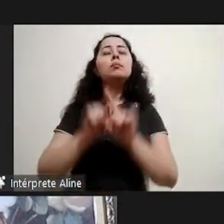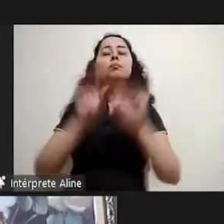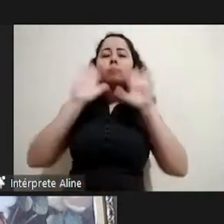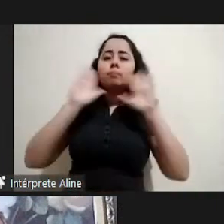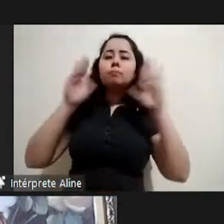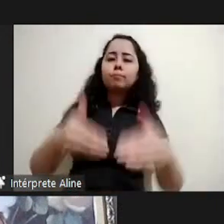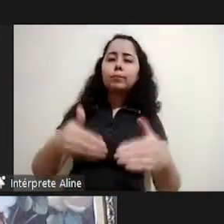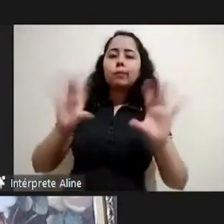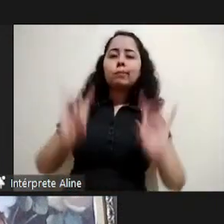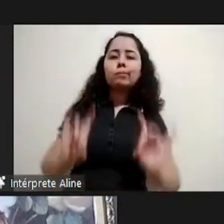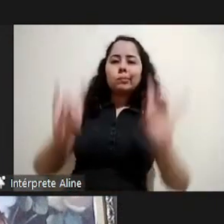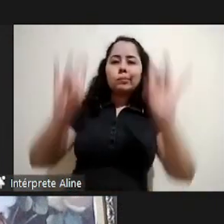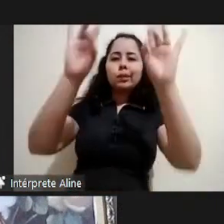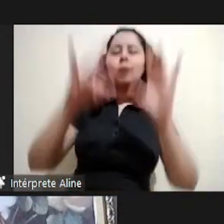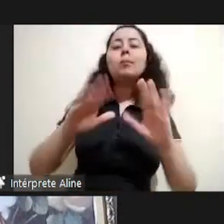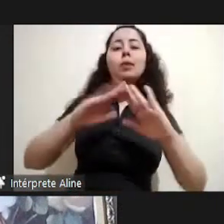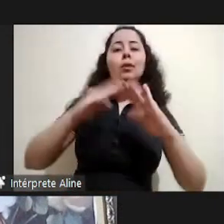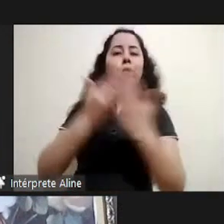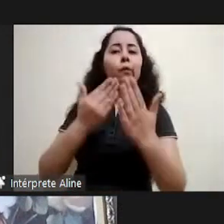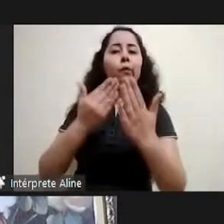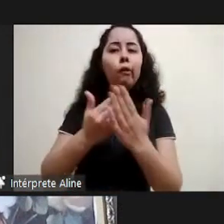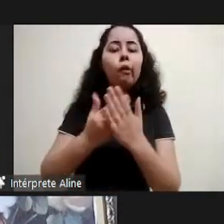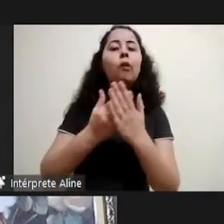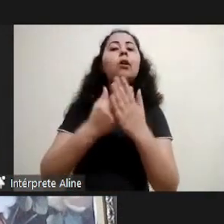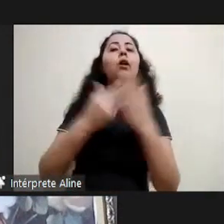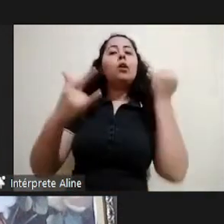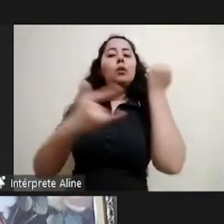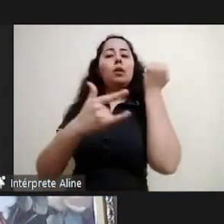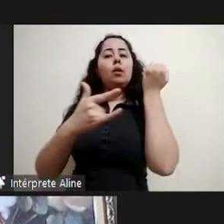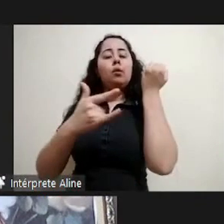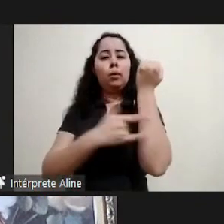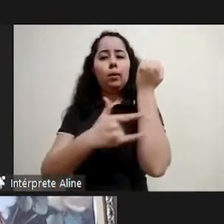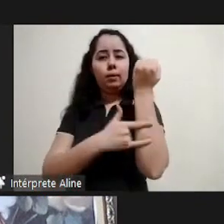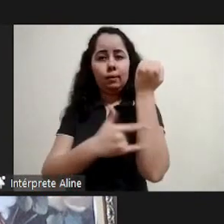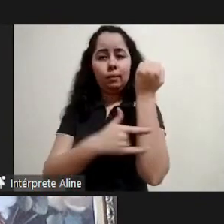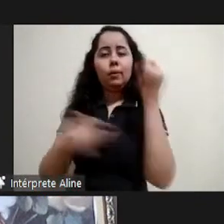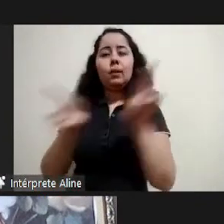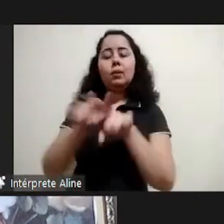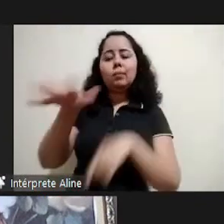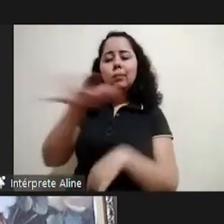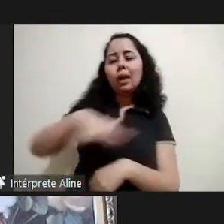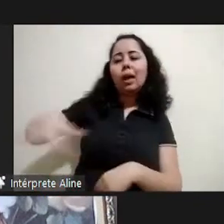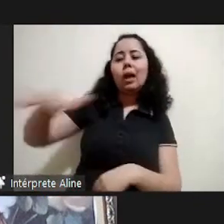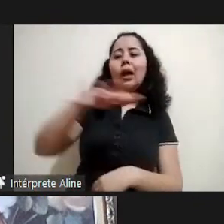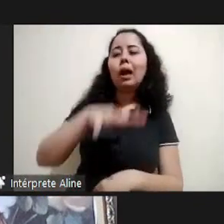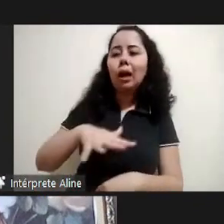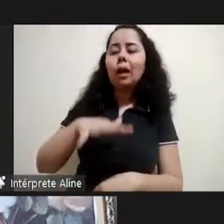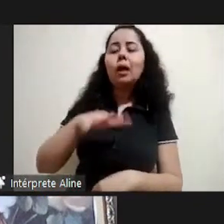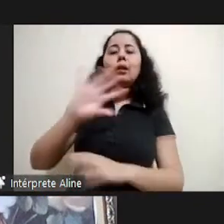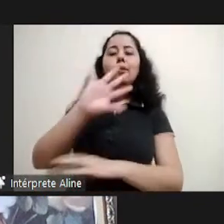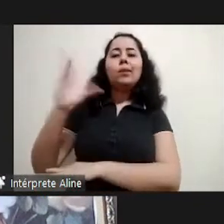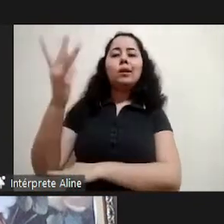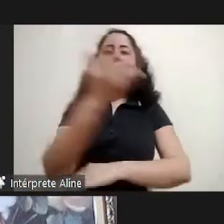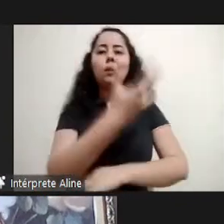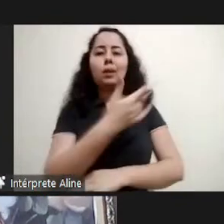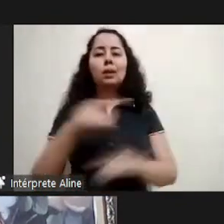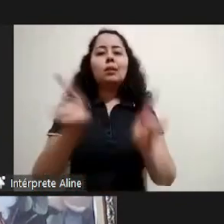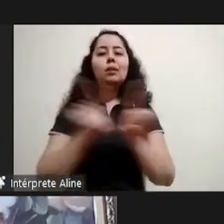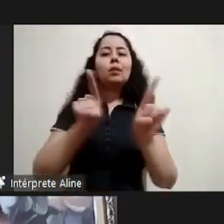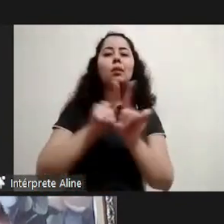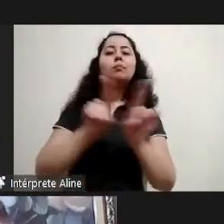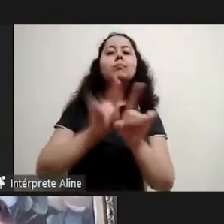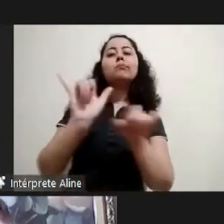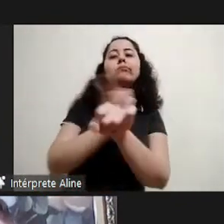UFMG e mestre em saneamento, meio ambiente e recursos hídricos pela mesma instituição. Iniciou sua carreira profissional